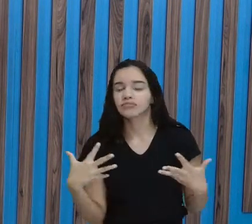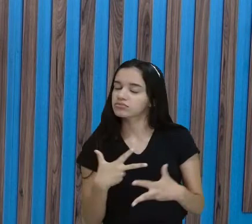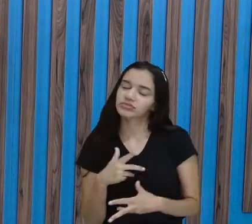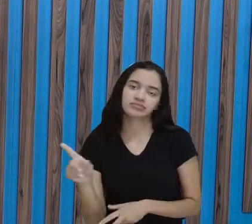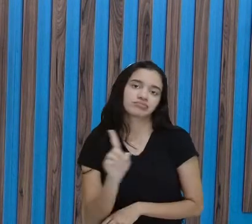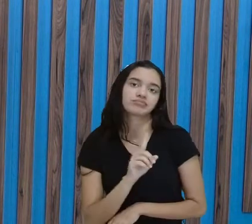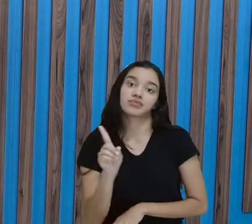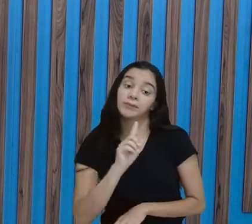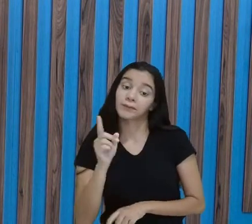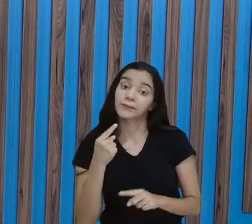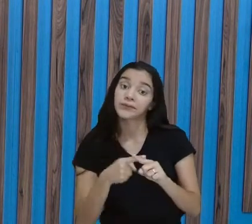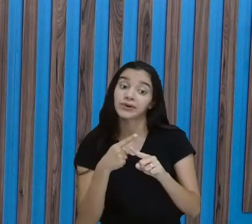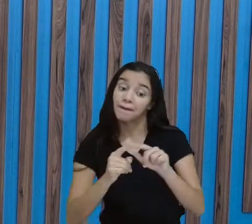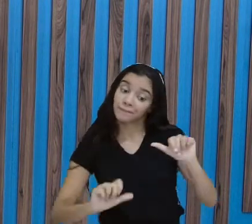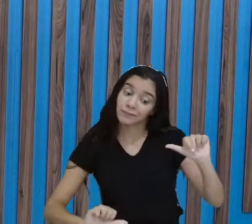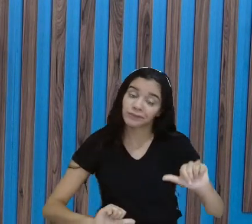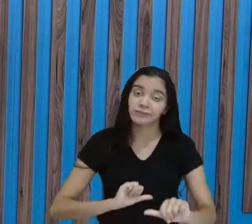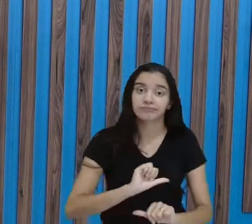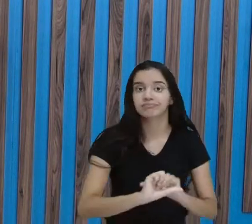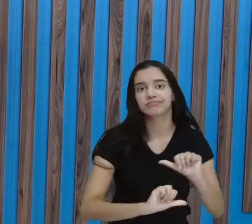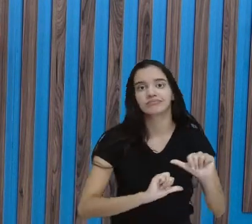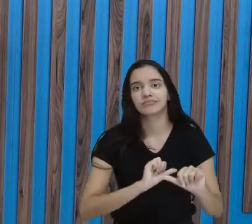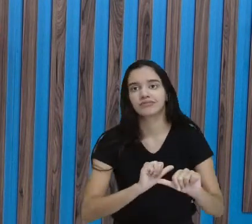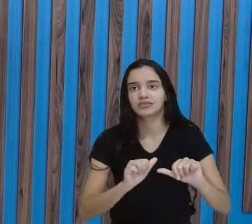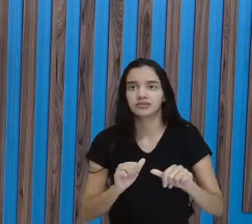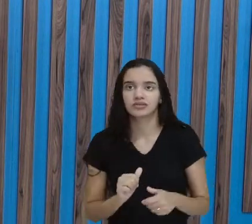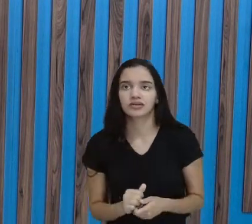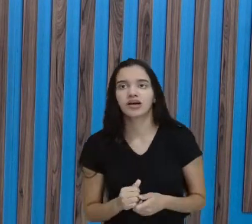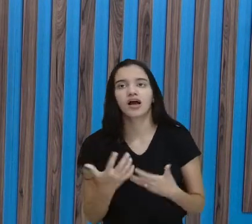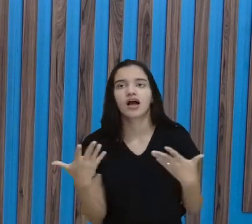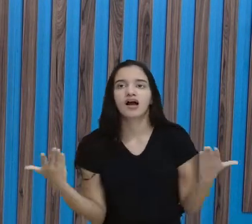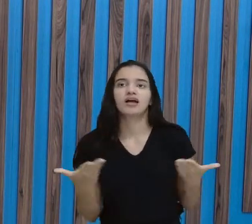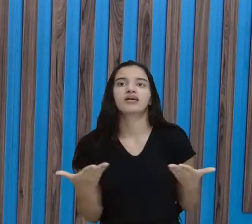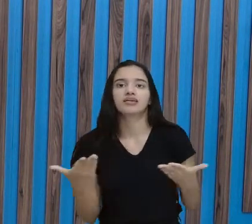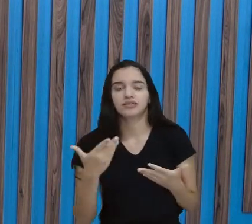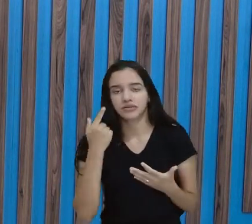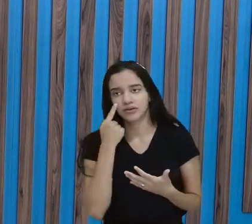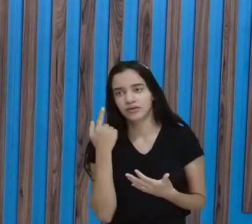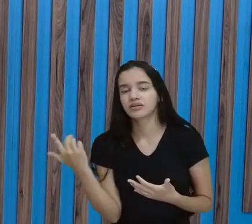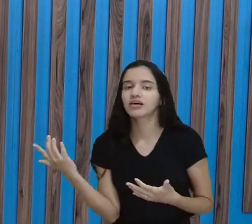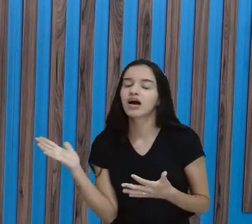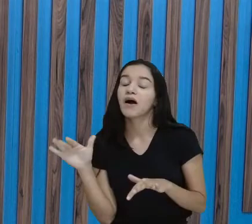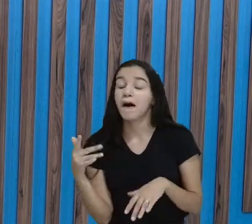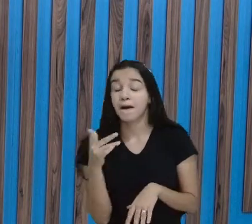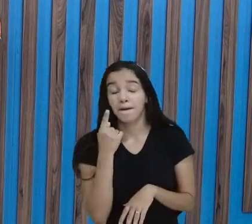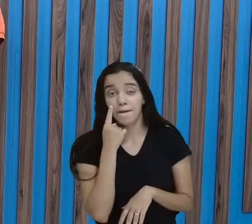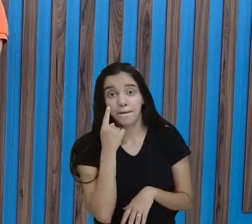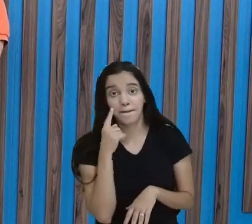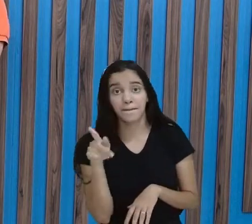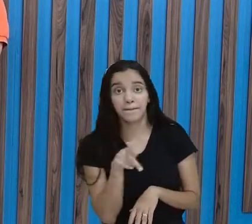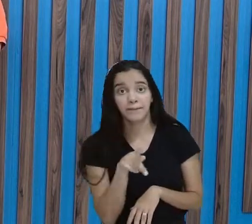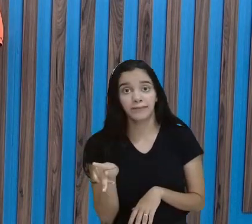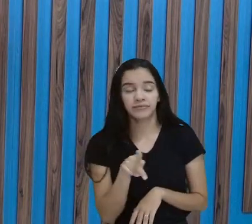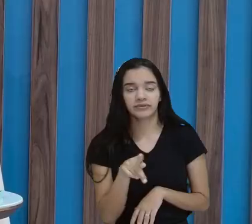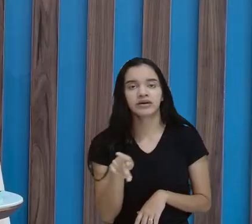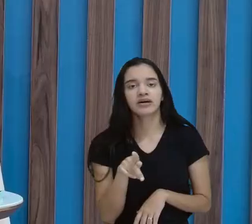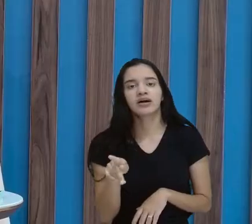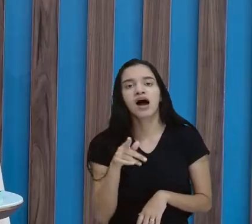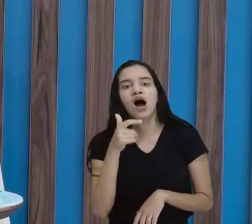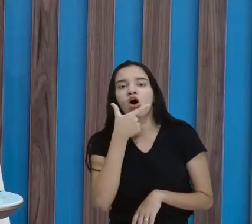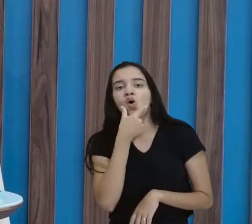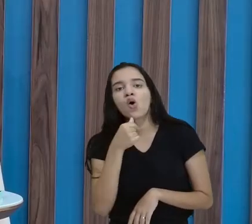foi modificada pelo ser humano. Vamos ver outro exemplo aqui, ó. Professora Sandra. Oi, fala aí. Lucas